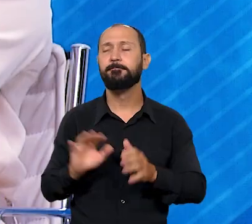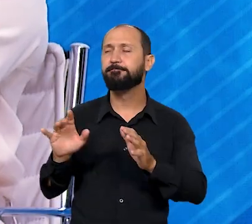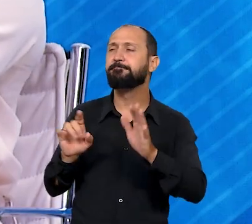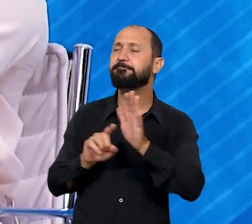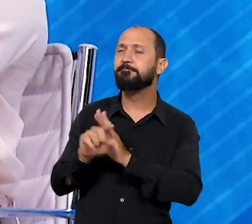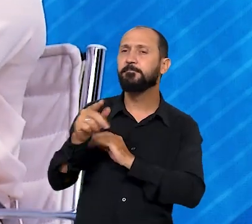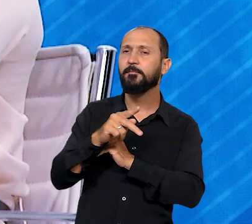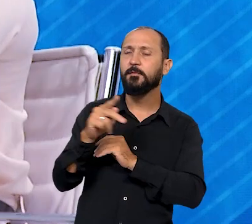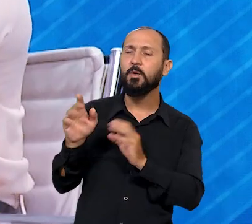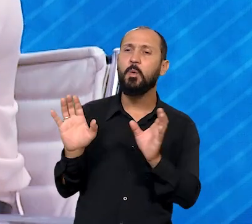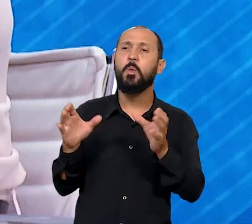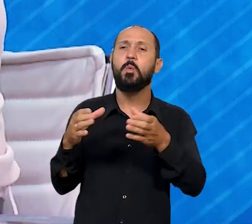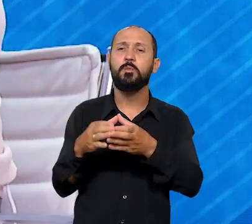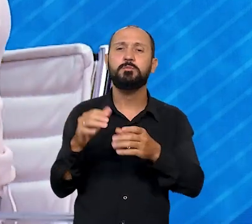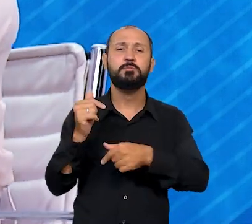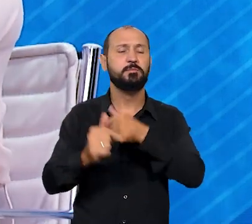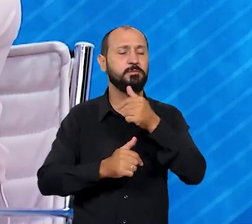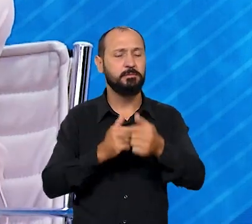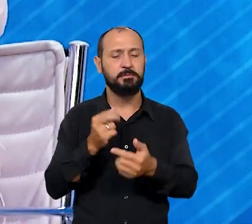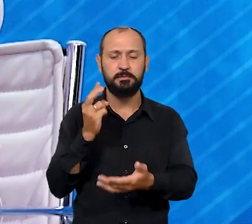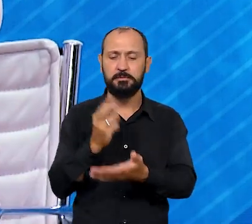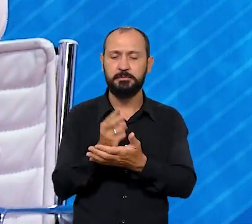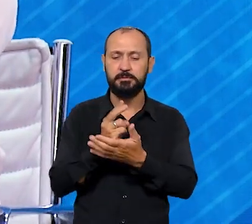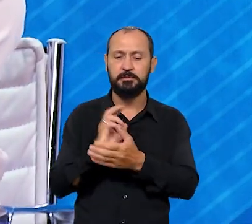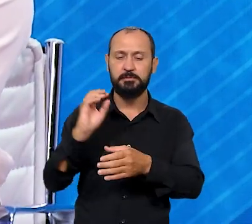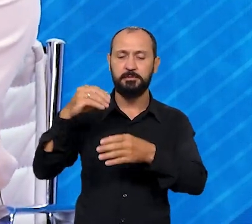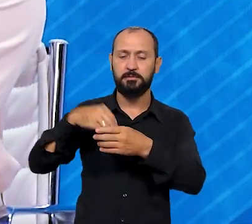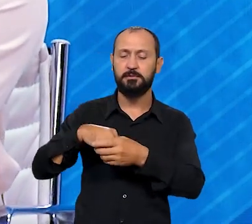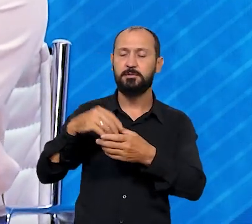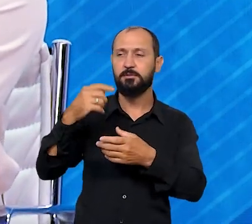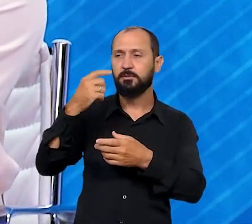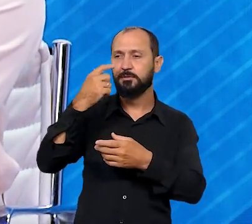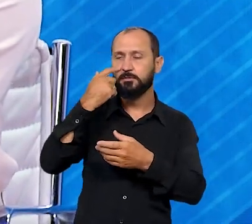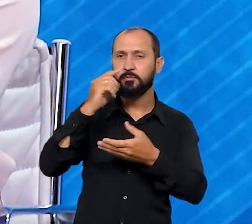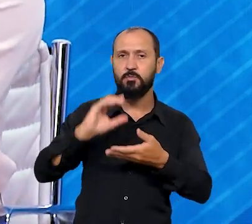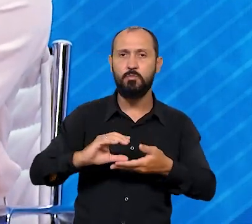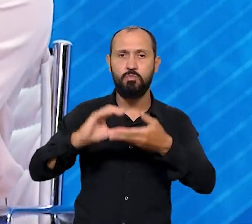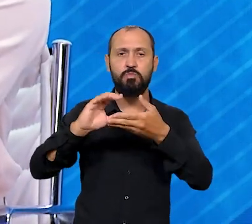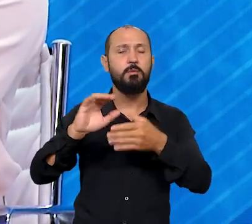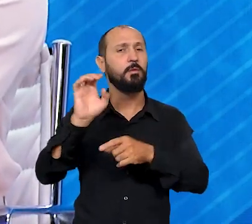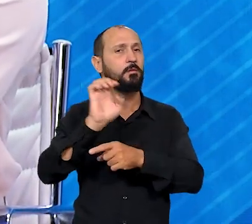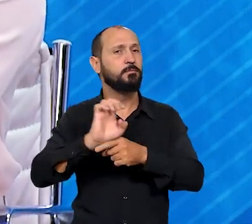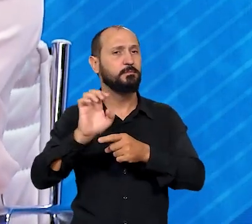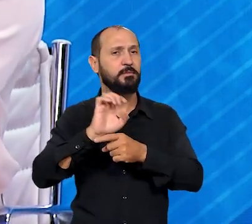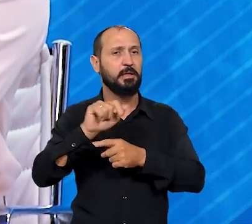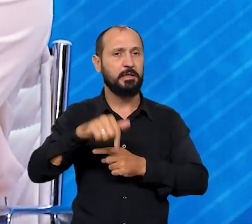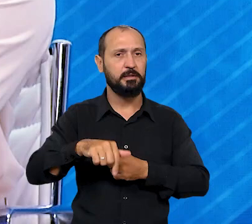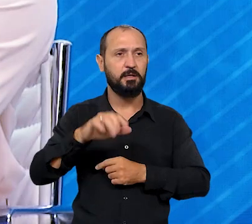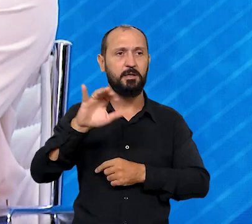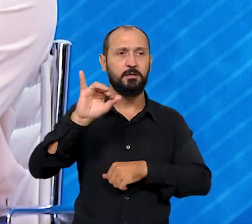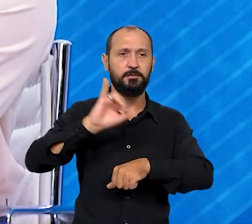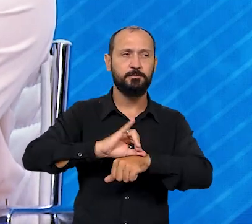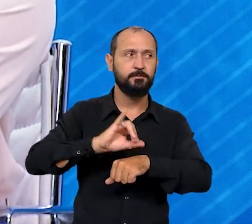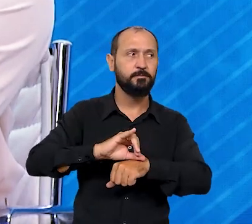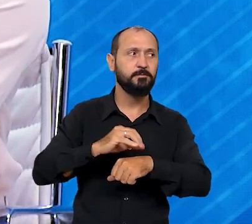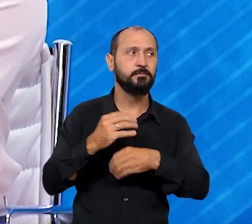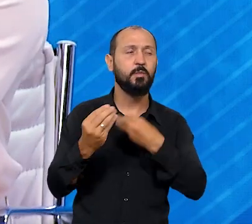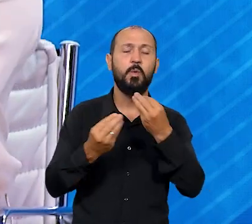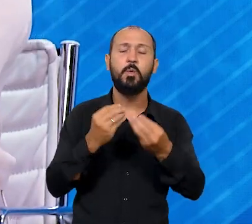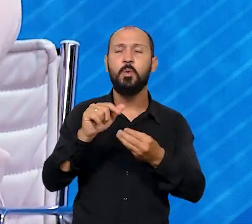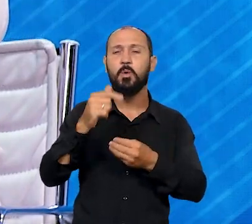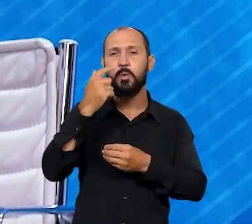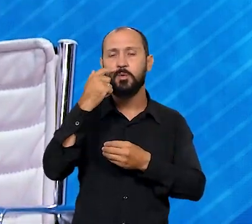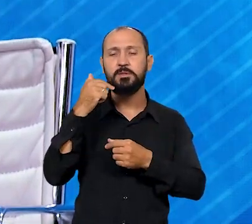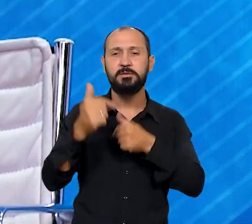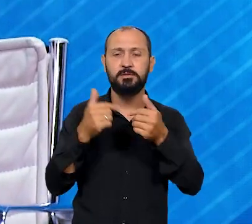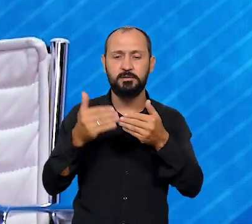sentido. Presidente, a comissão tem uma atuação ativa nos conselhos tanto do Estado quanto aqui da capital.